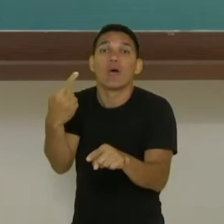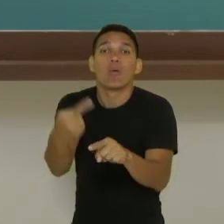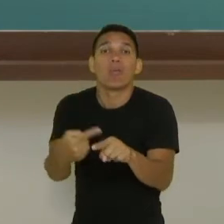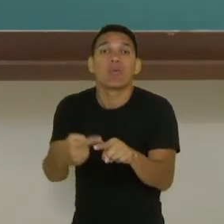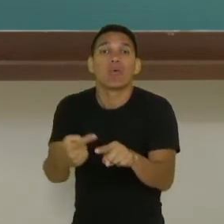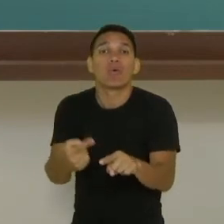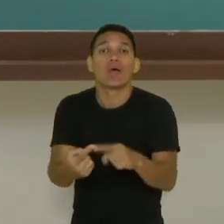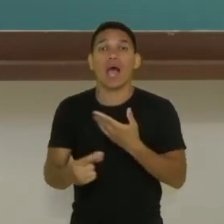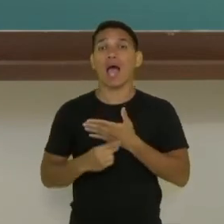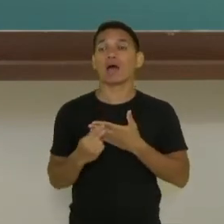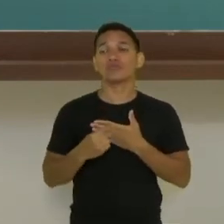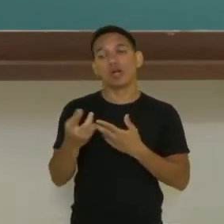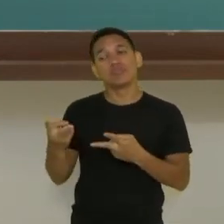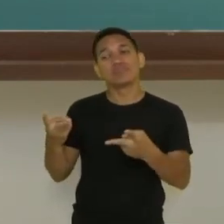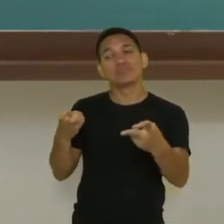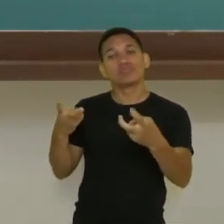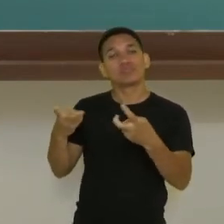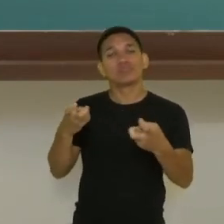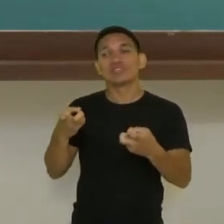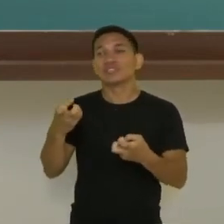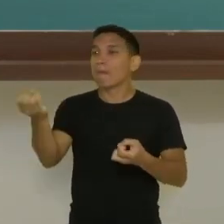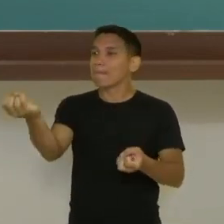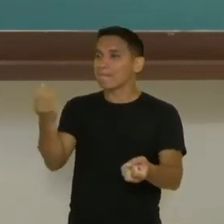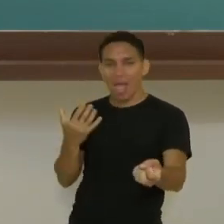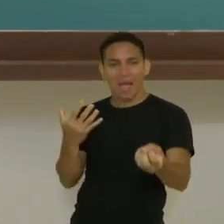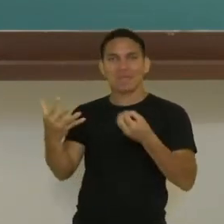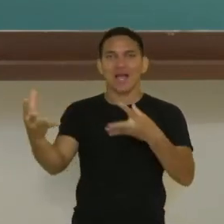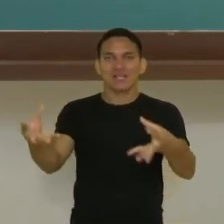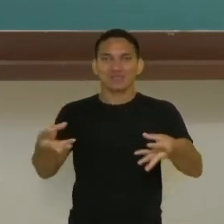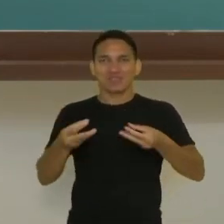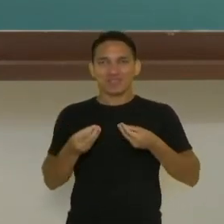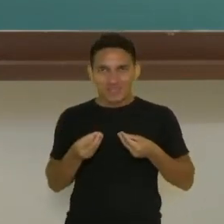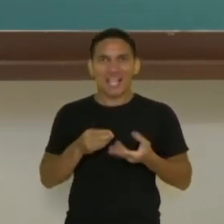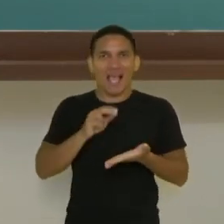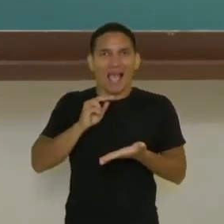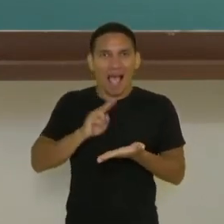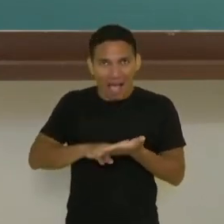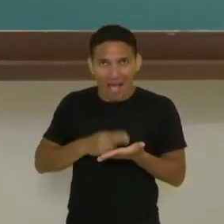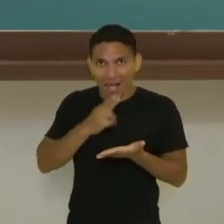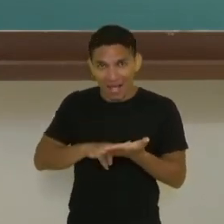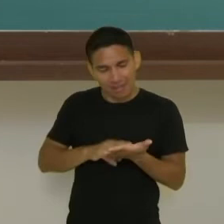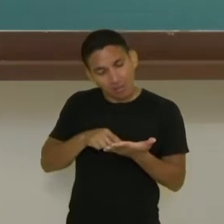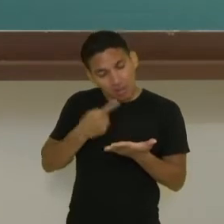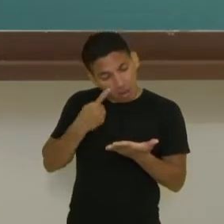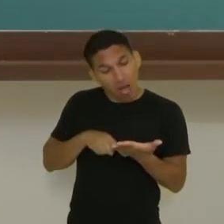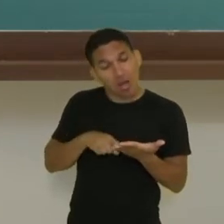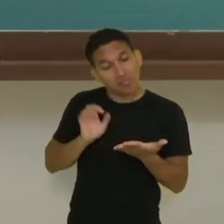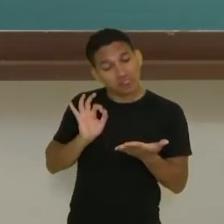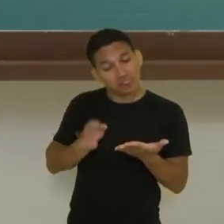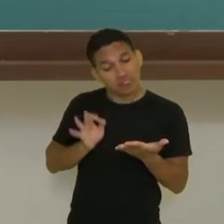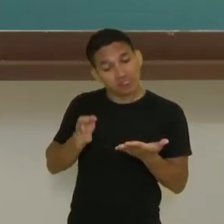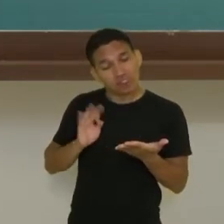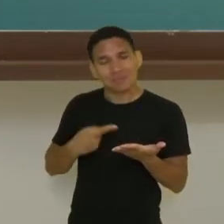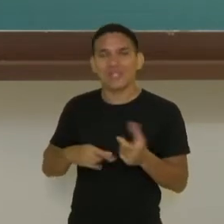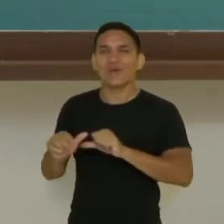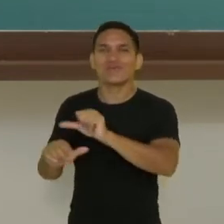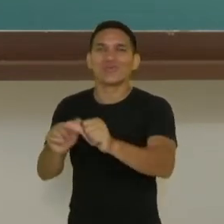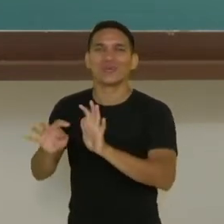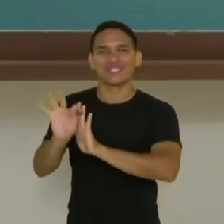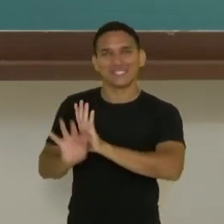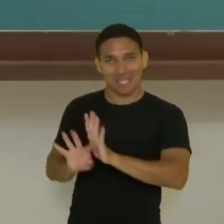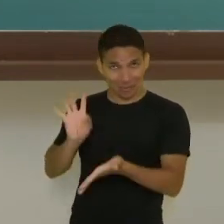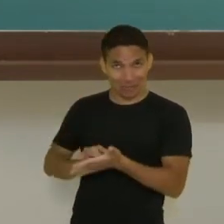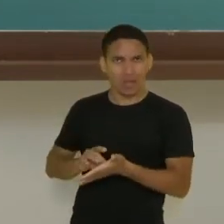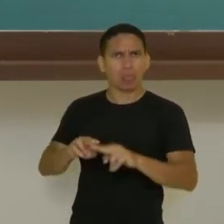o autor do texto ouviu os leitores e acabou modificando ali. Então, antigamente, era um jeito difícil